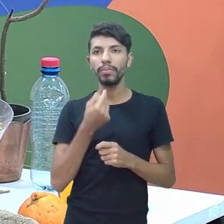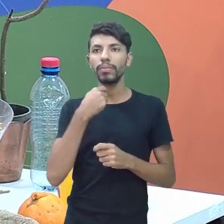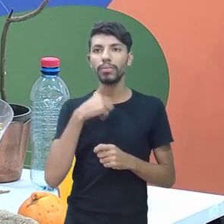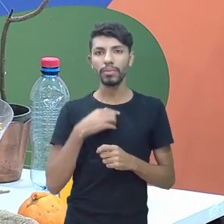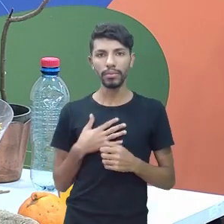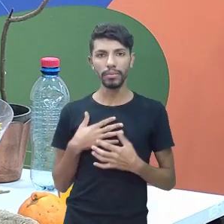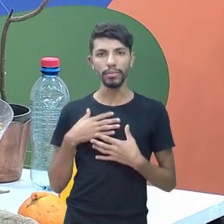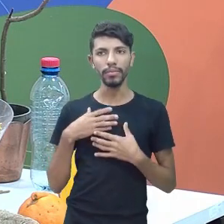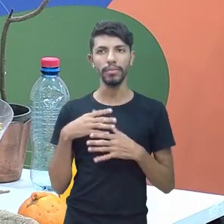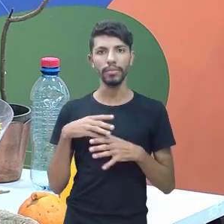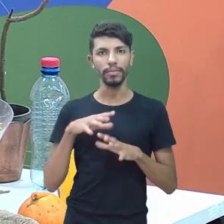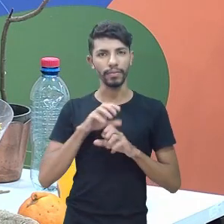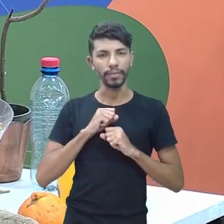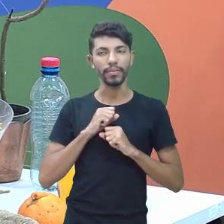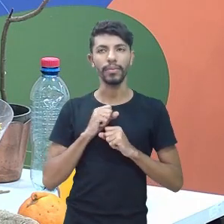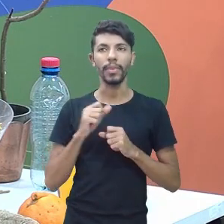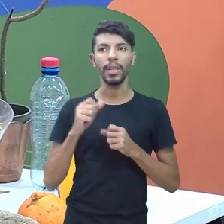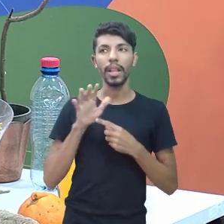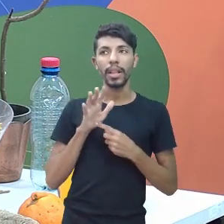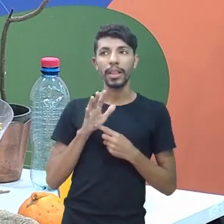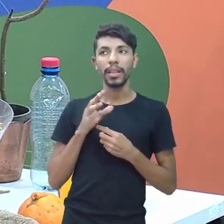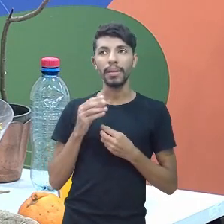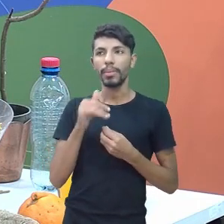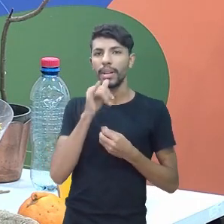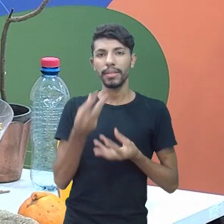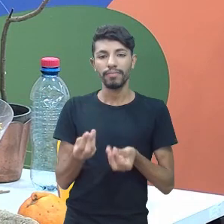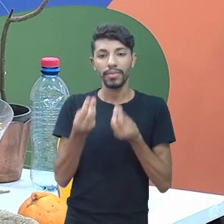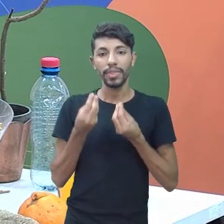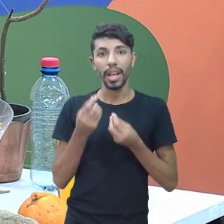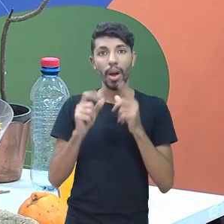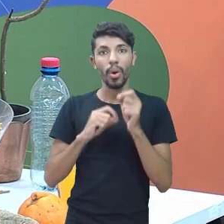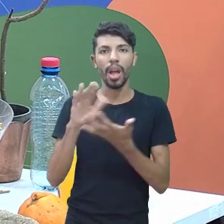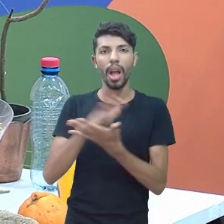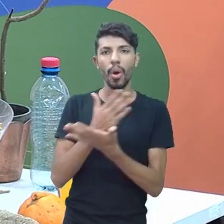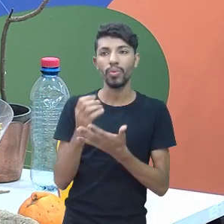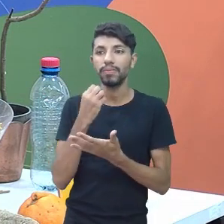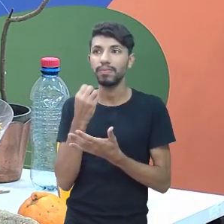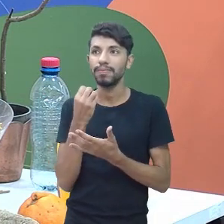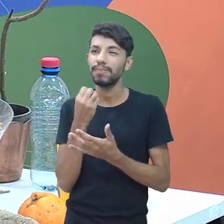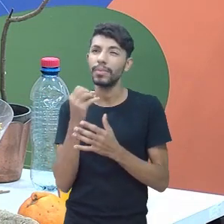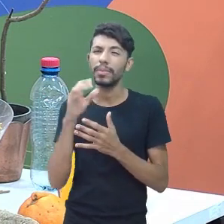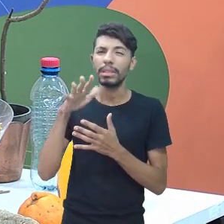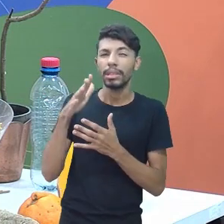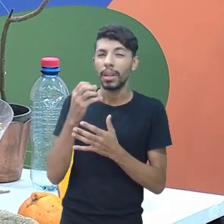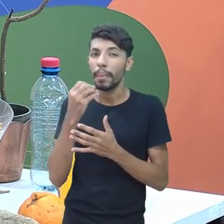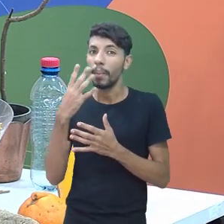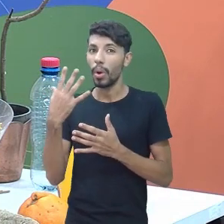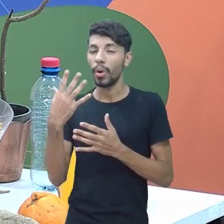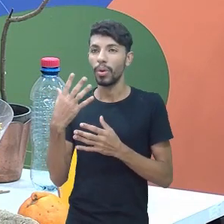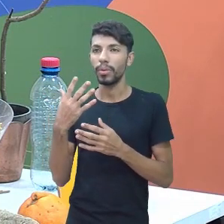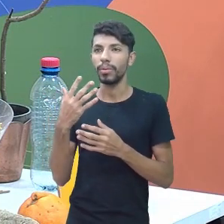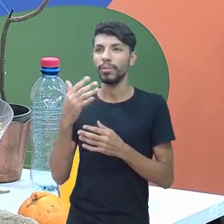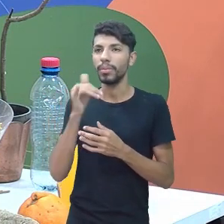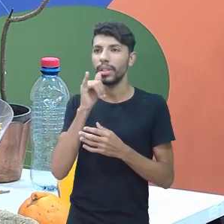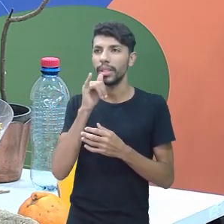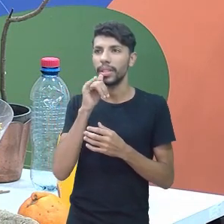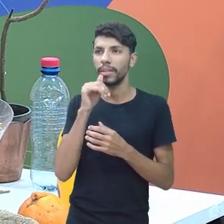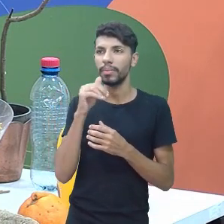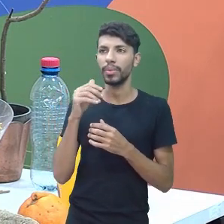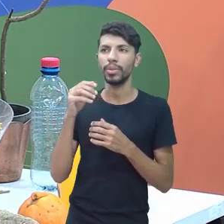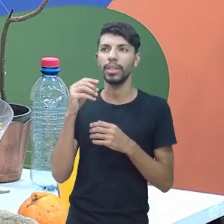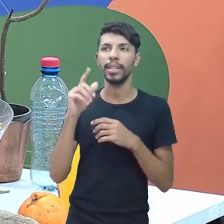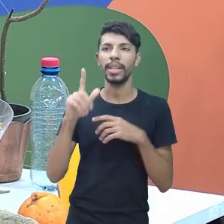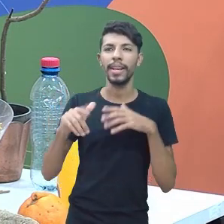ele traz alguns, vamos dizer assim, algumas vantagens em relação a quem não ingeriu. Traz